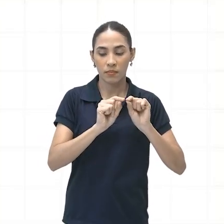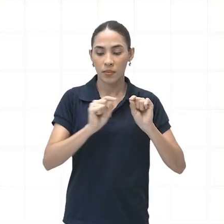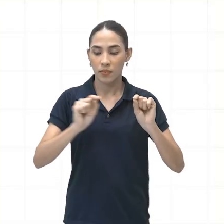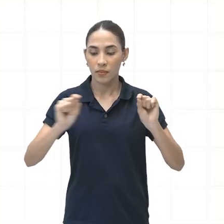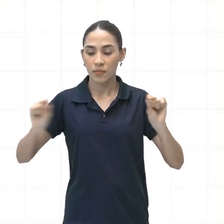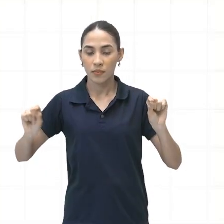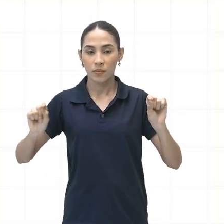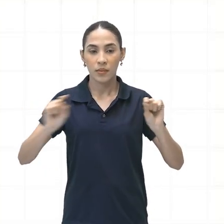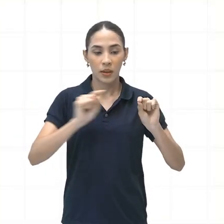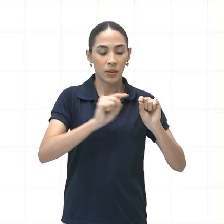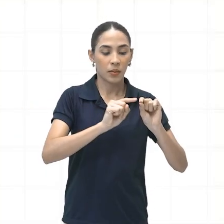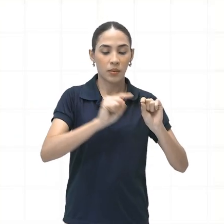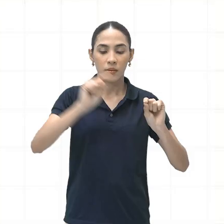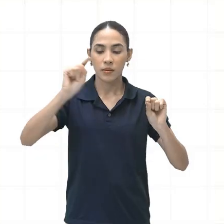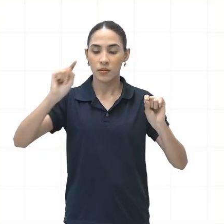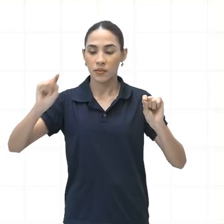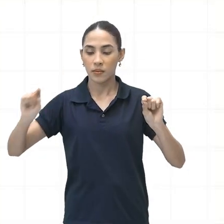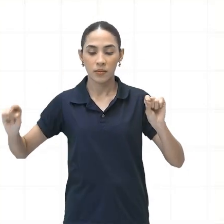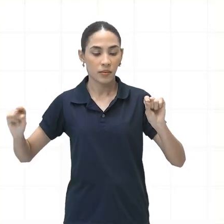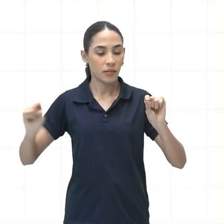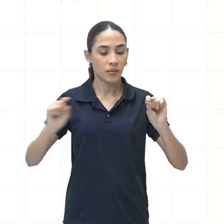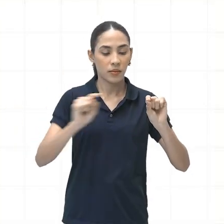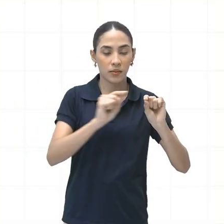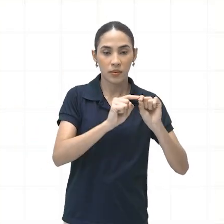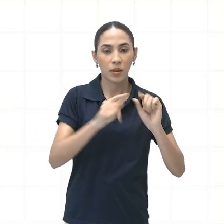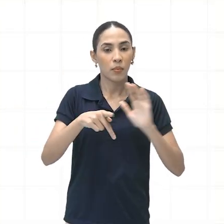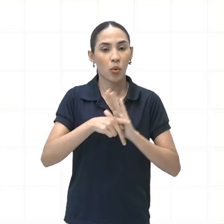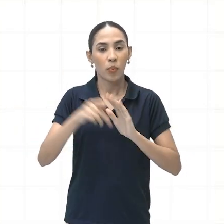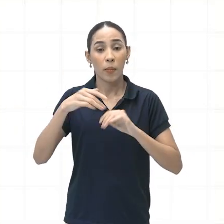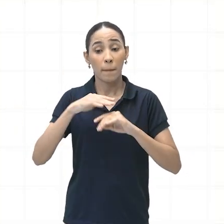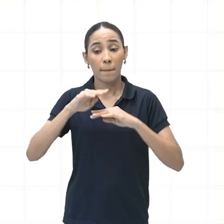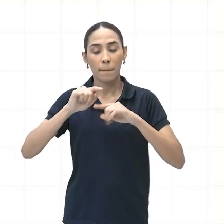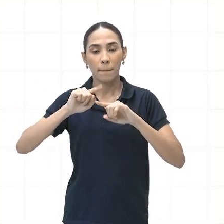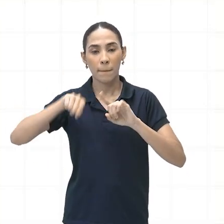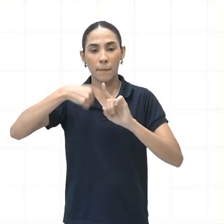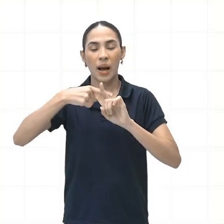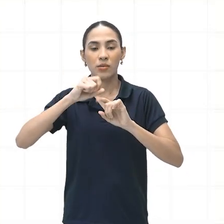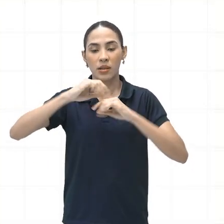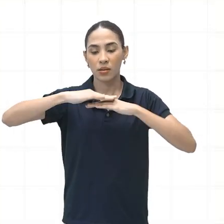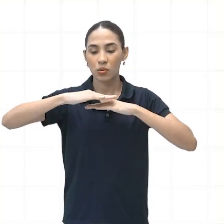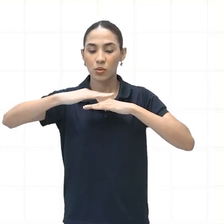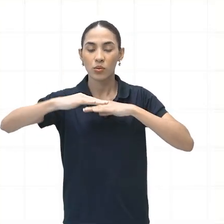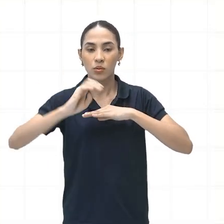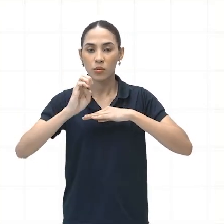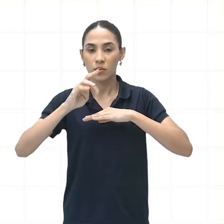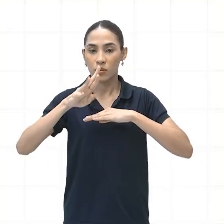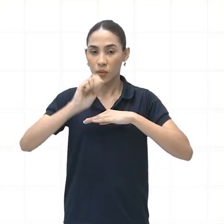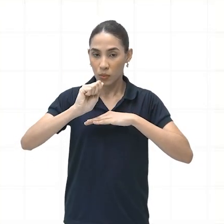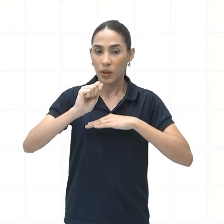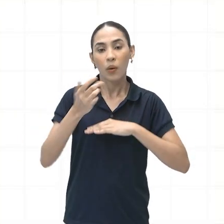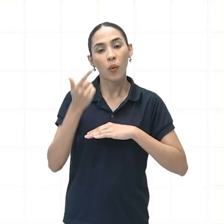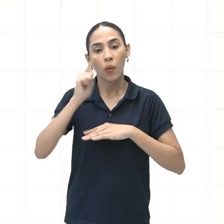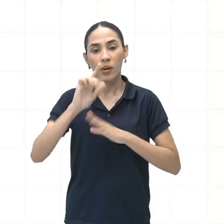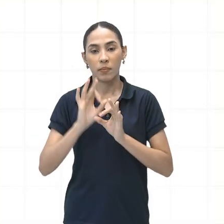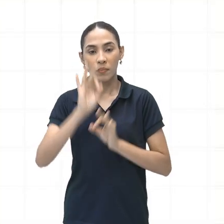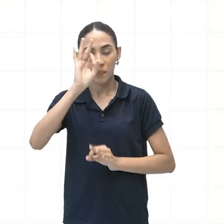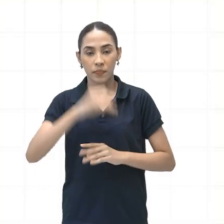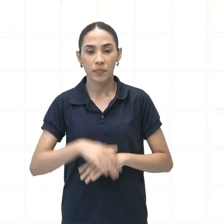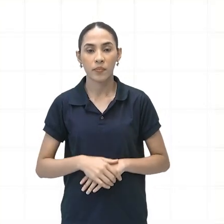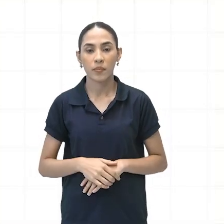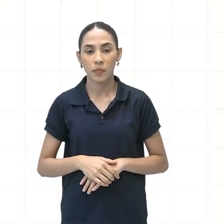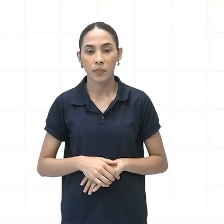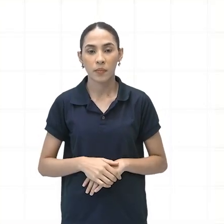aqui, da metade da base da pirâmide mais a sombra da pirâmide, ele conseguia medir, né?